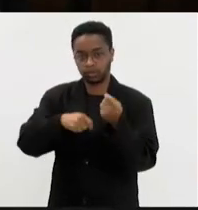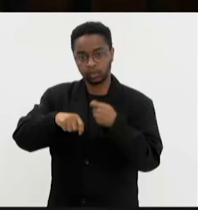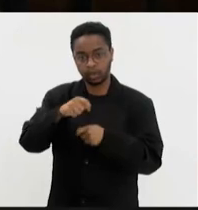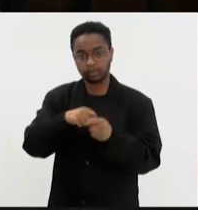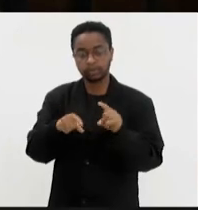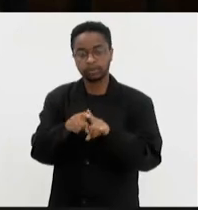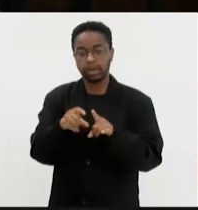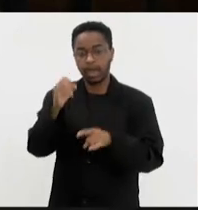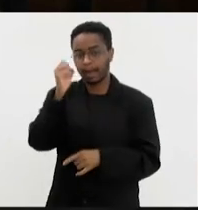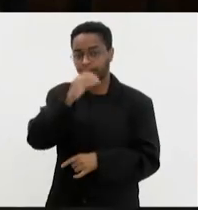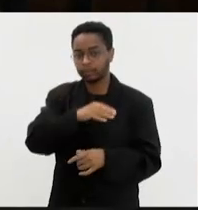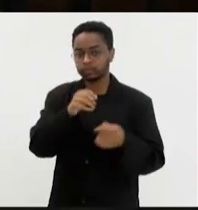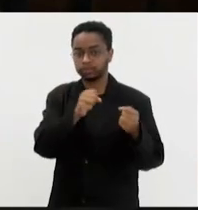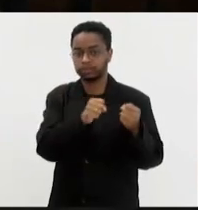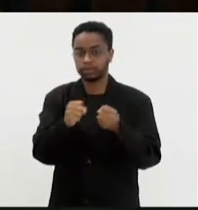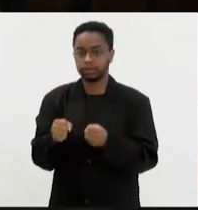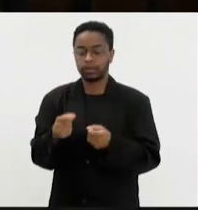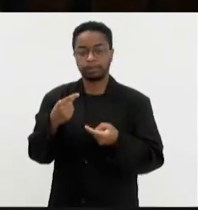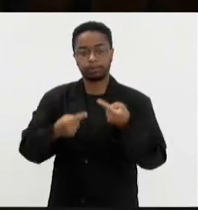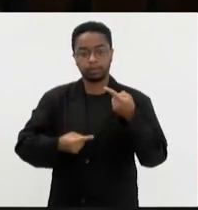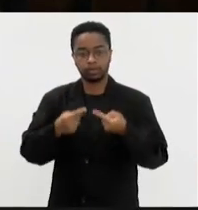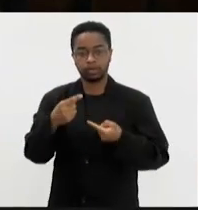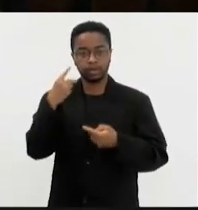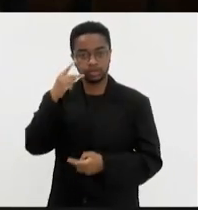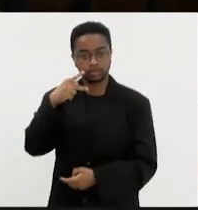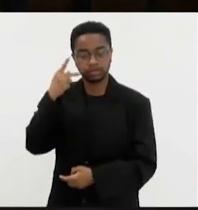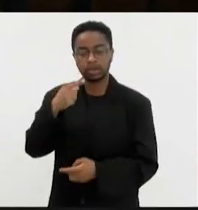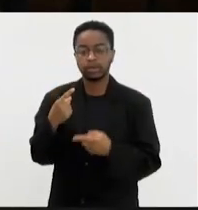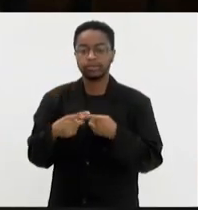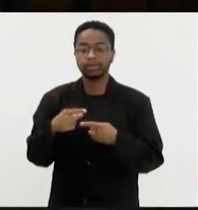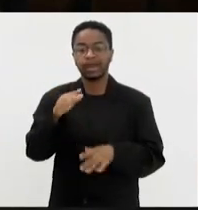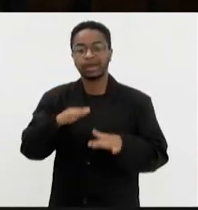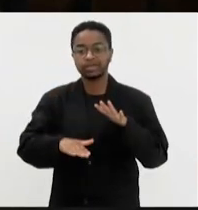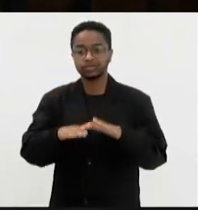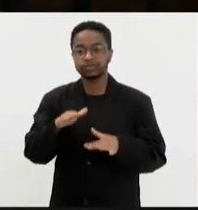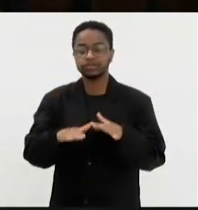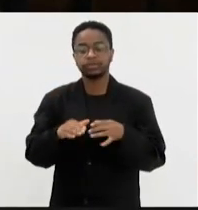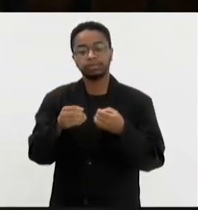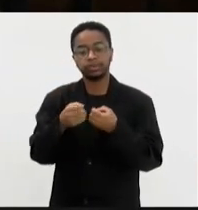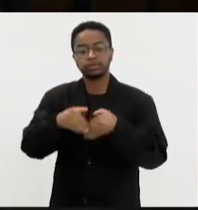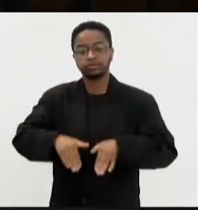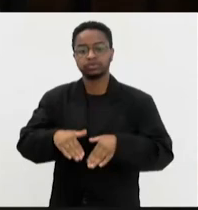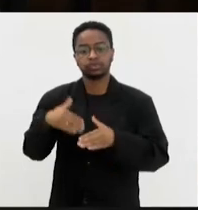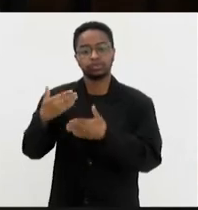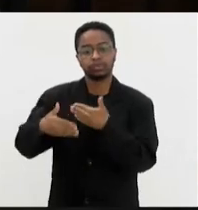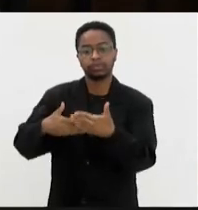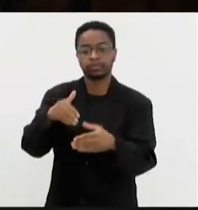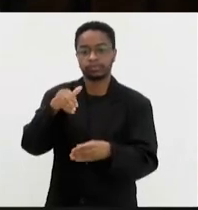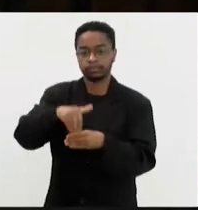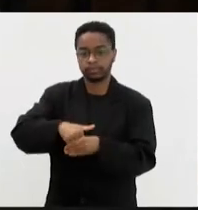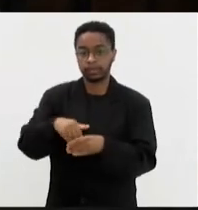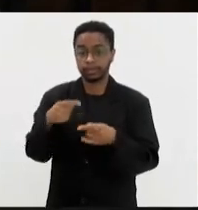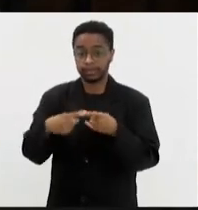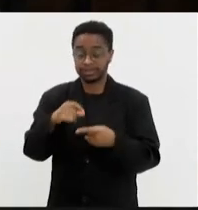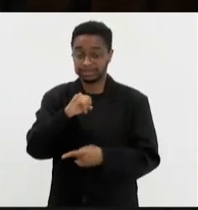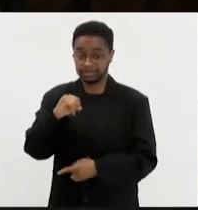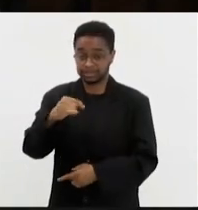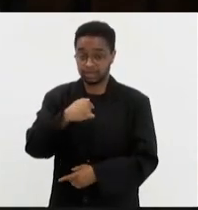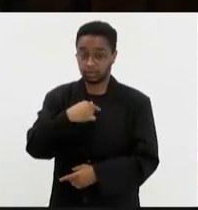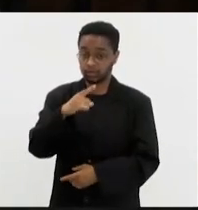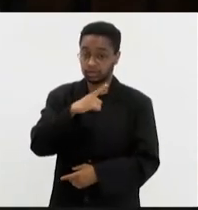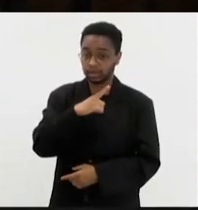poder político que hora e vez solapam a lisura do processo eleitoral porque se eu tenho uma um